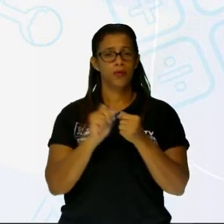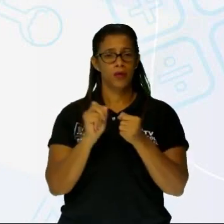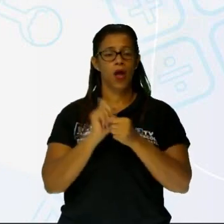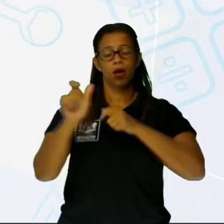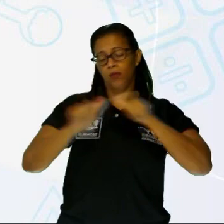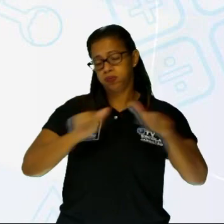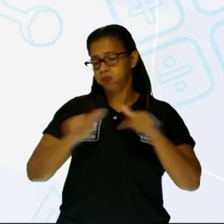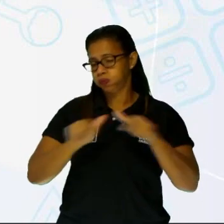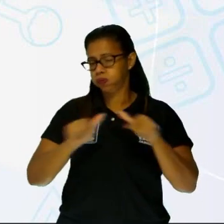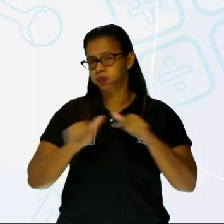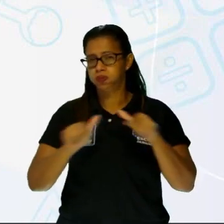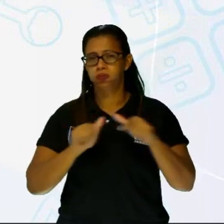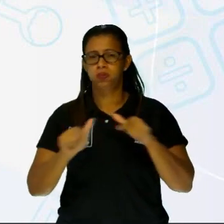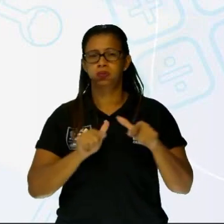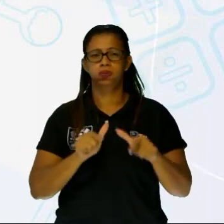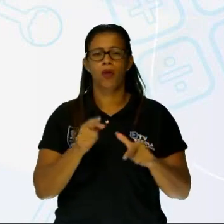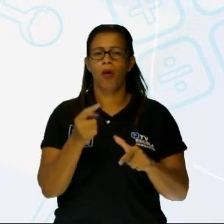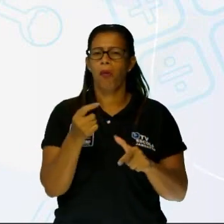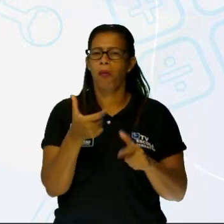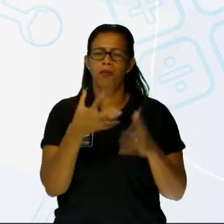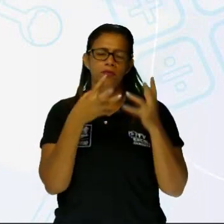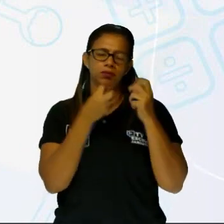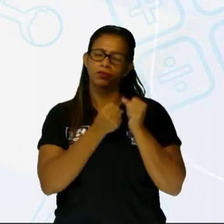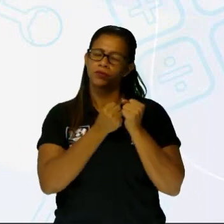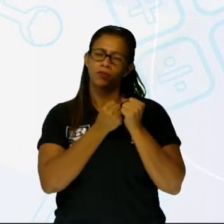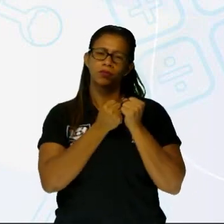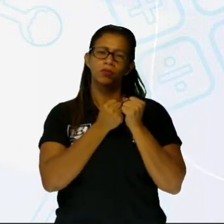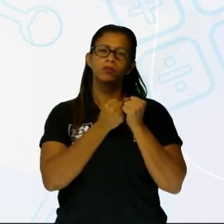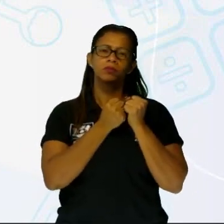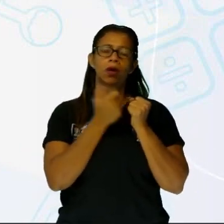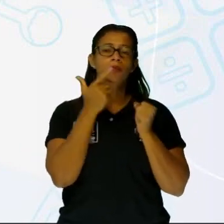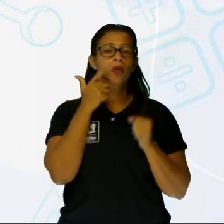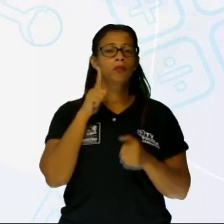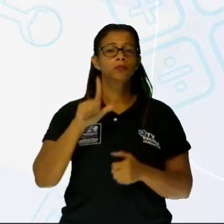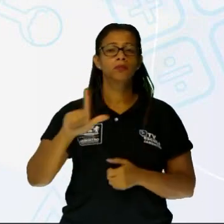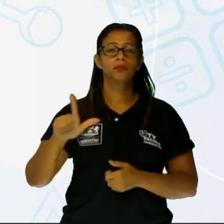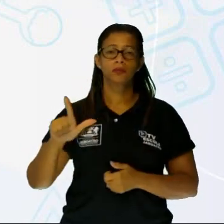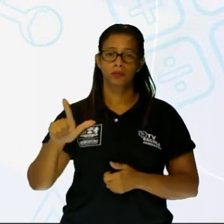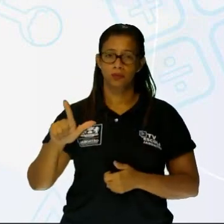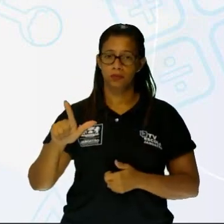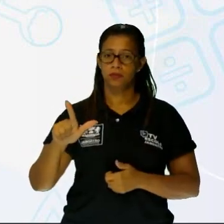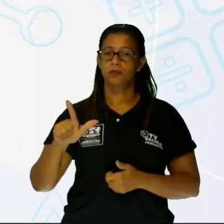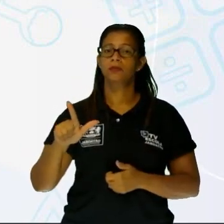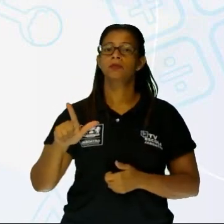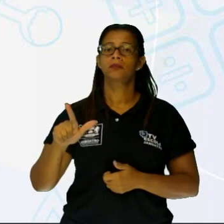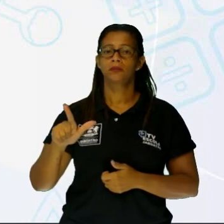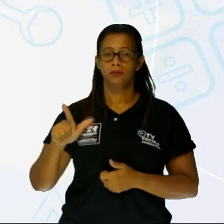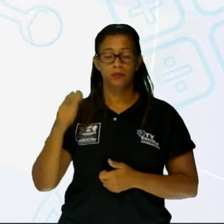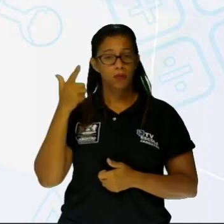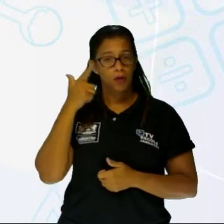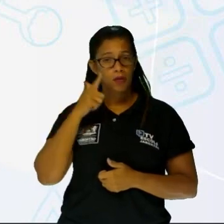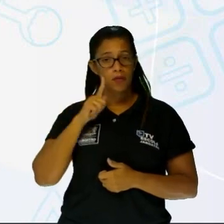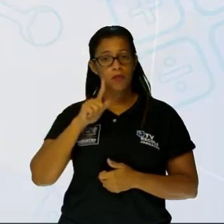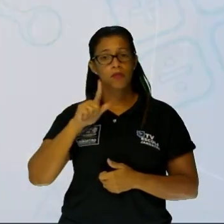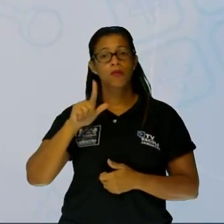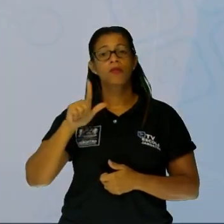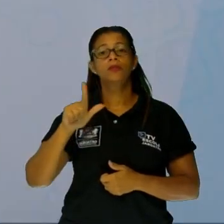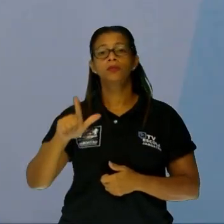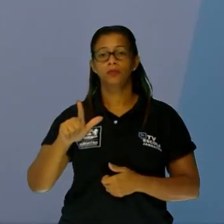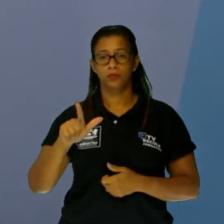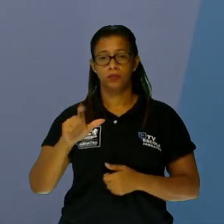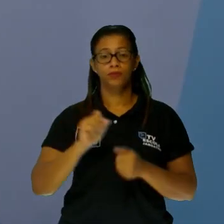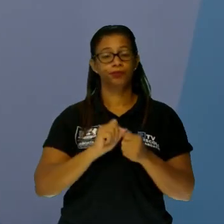vapor, mal está dormindo, né? Para conseguir atender às expectativas,